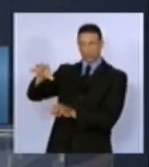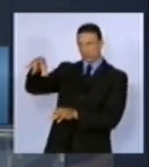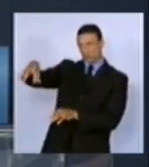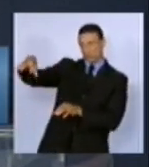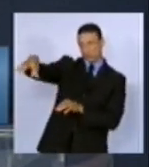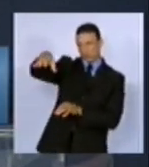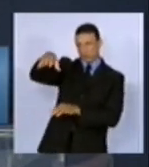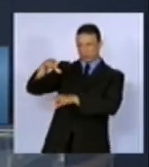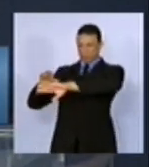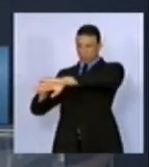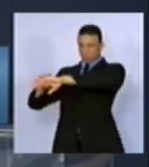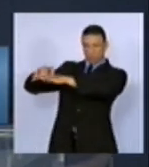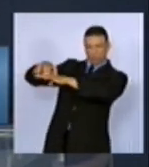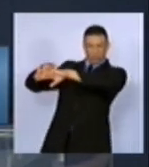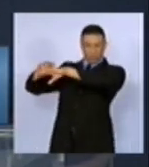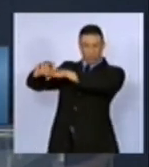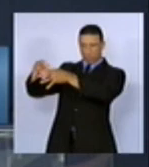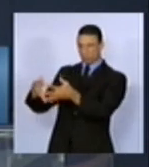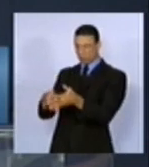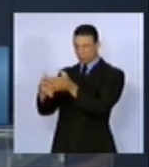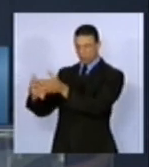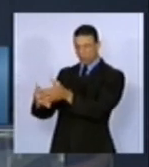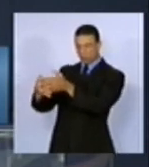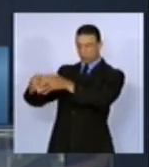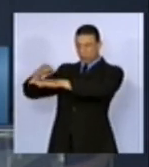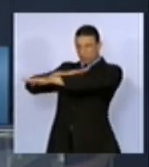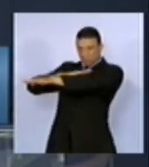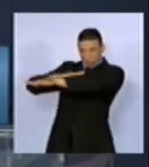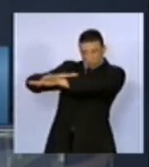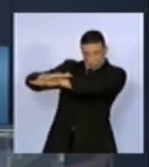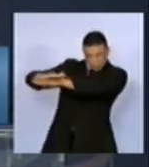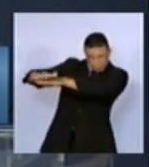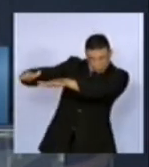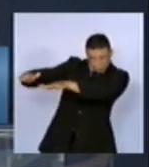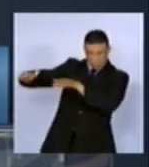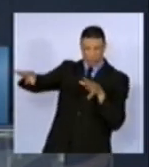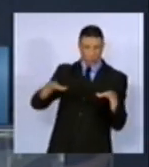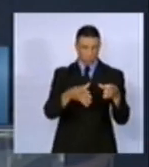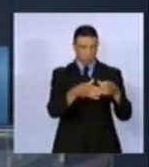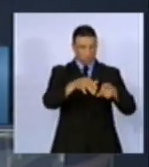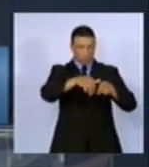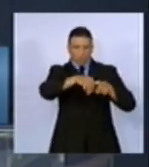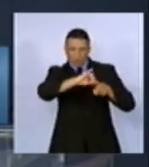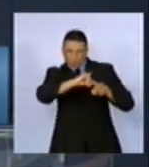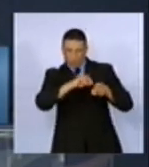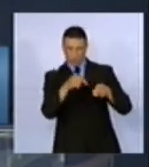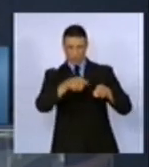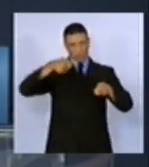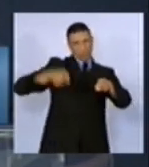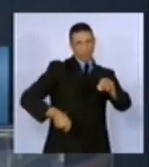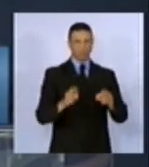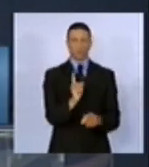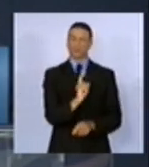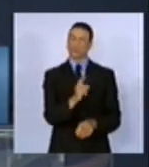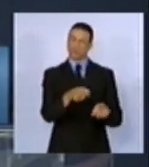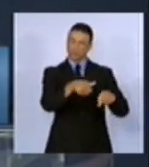com topografia apropriada para colheita mecanizada não sendo obrigatório aos pequenos produtores permitindo-lhe